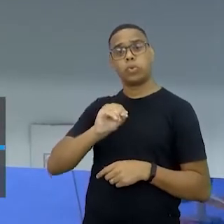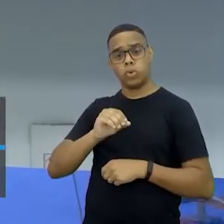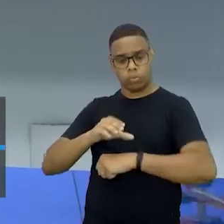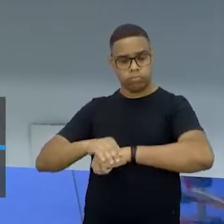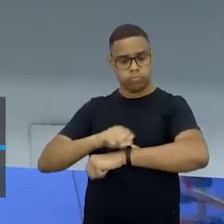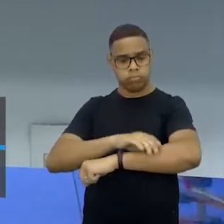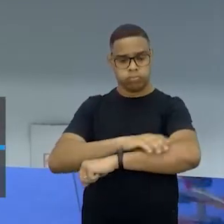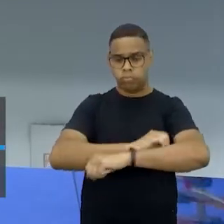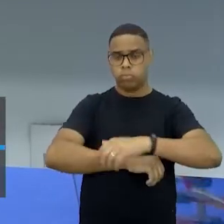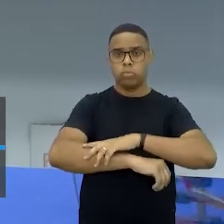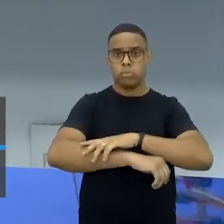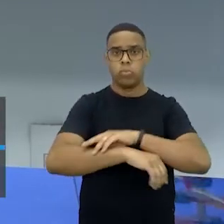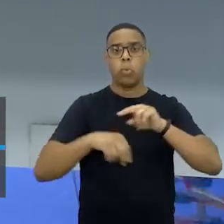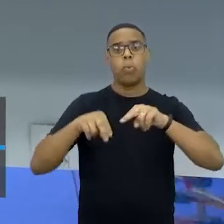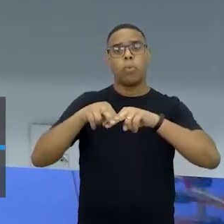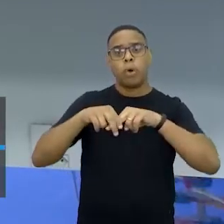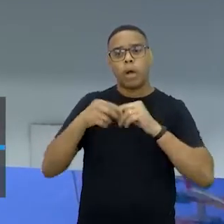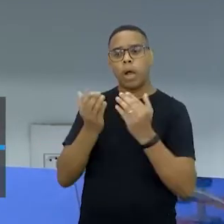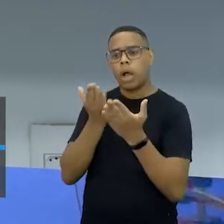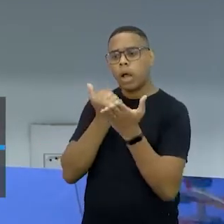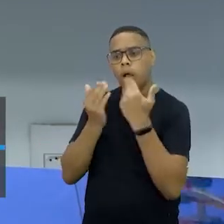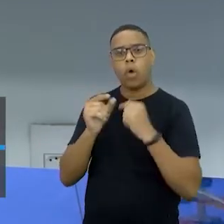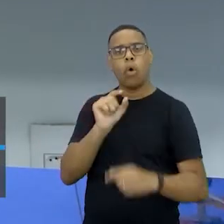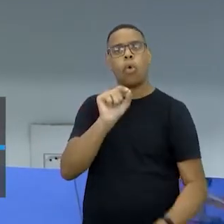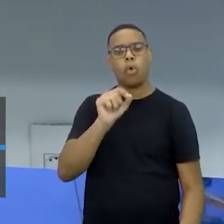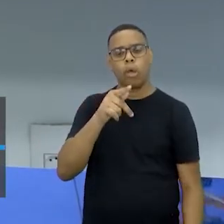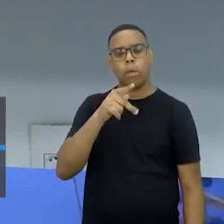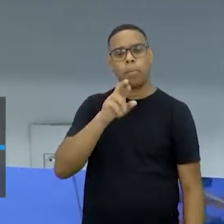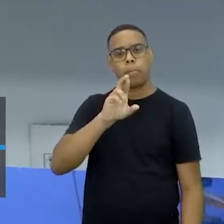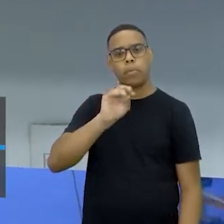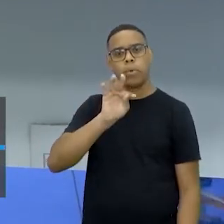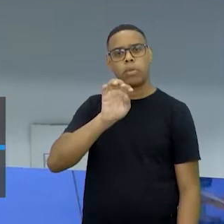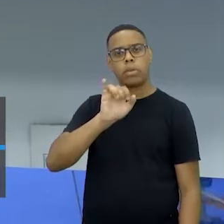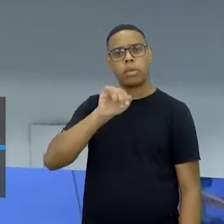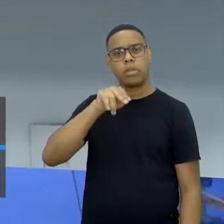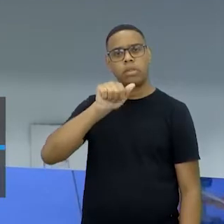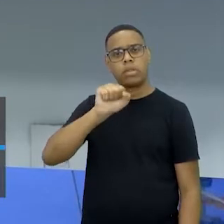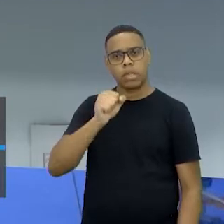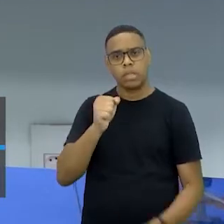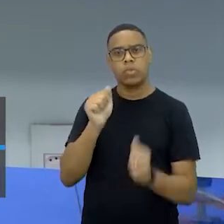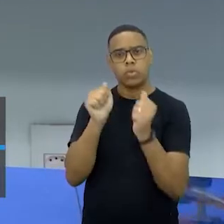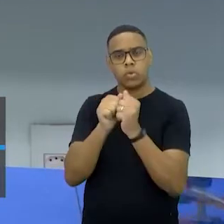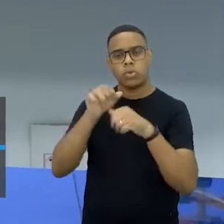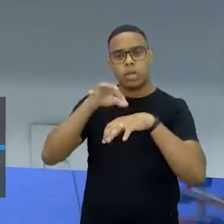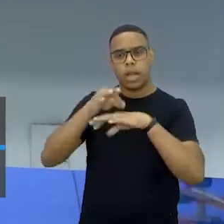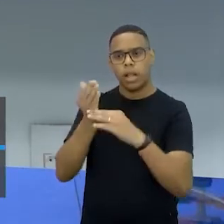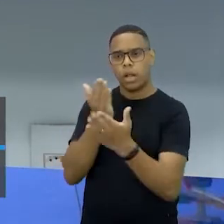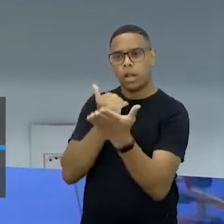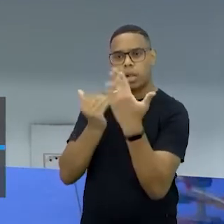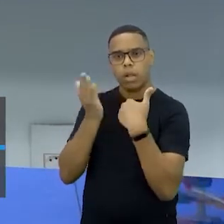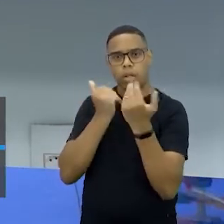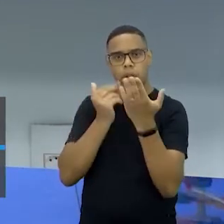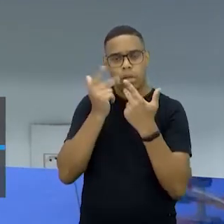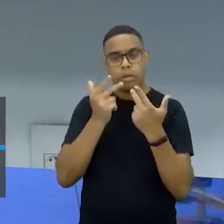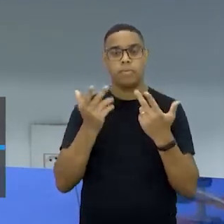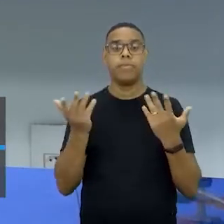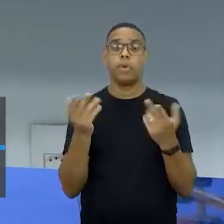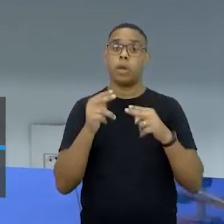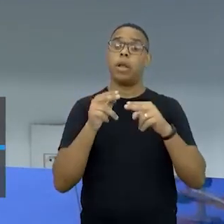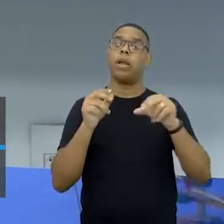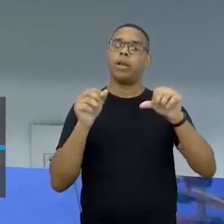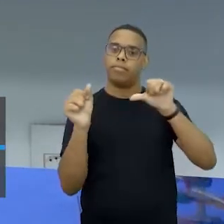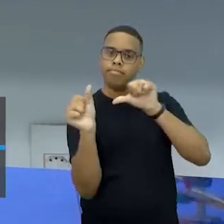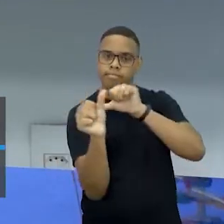por causa das proteínas que são ingeridas junto com a carne então aí a gente tem uma